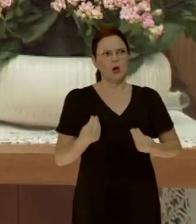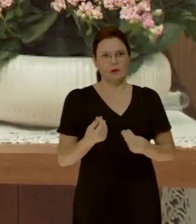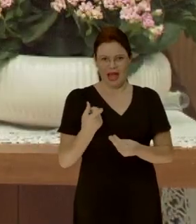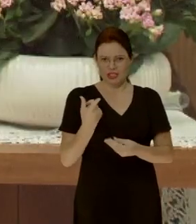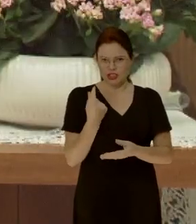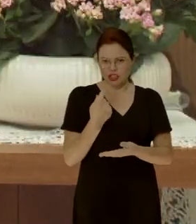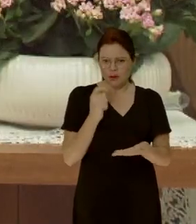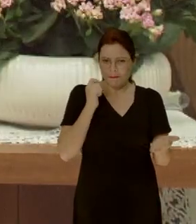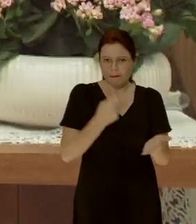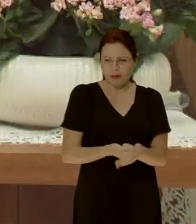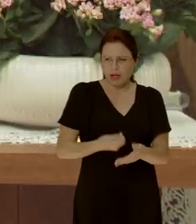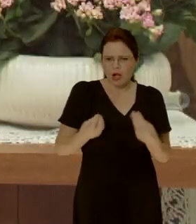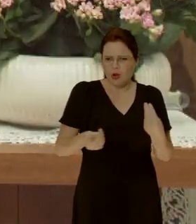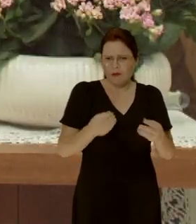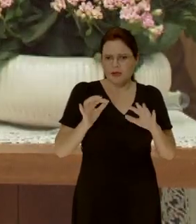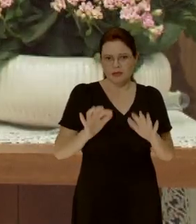Custa.